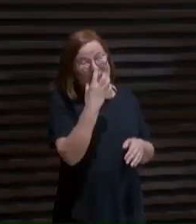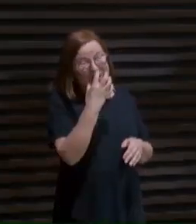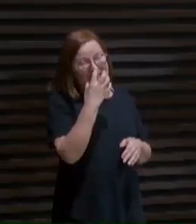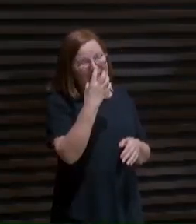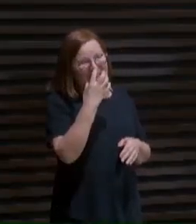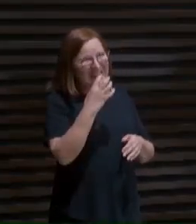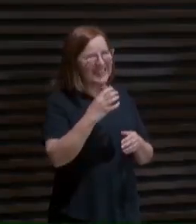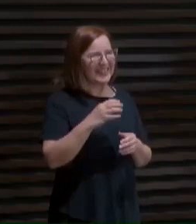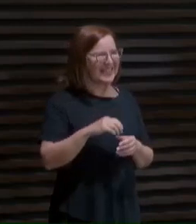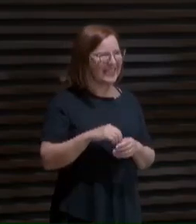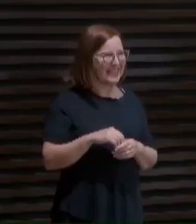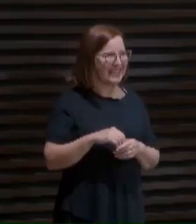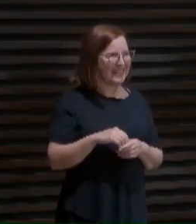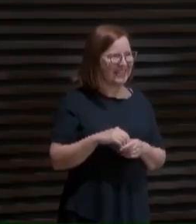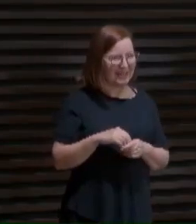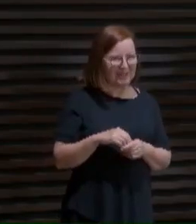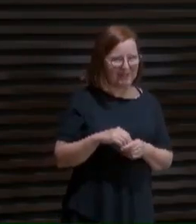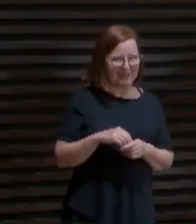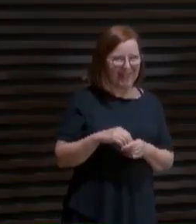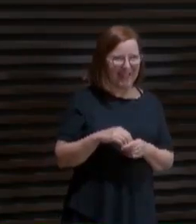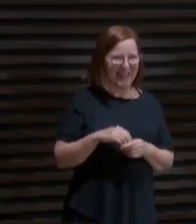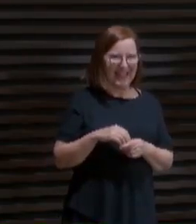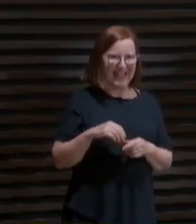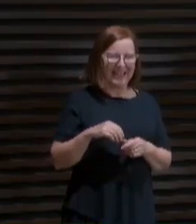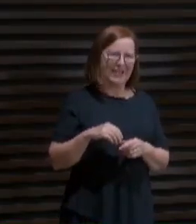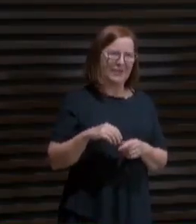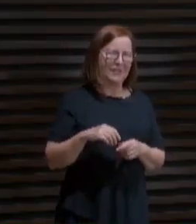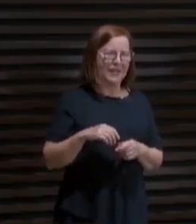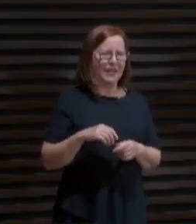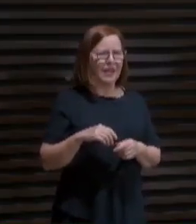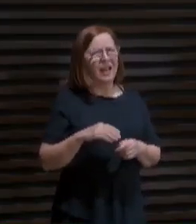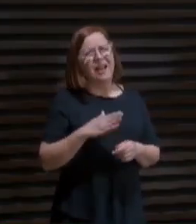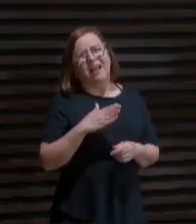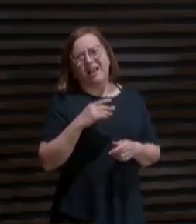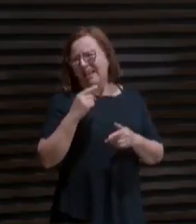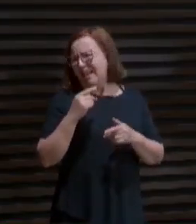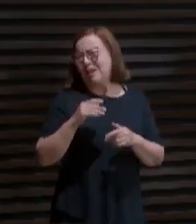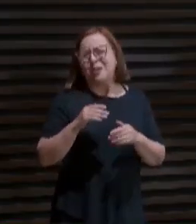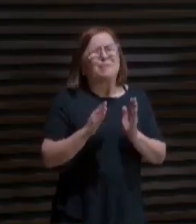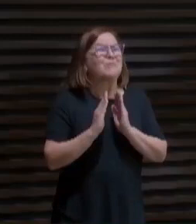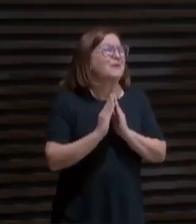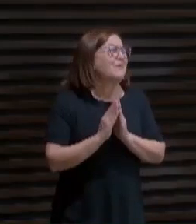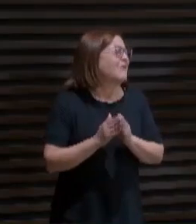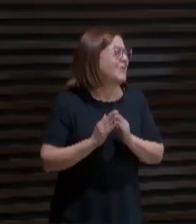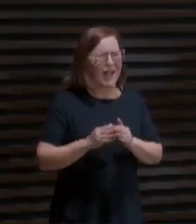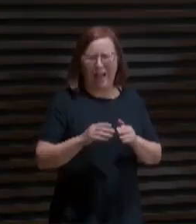chama? Patrulha Canina. Eu digo: minha filha não adora cão.